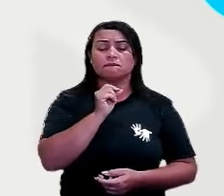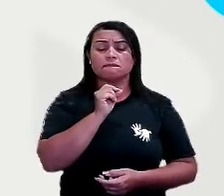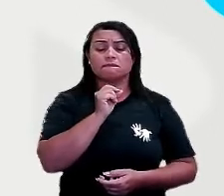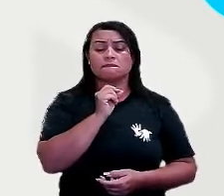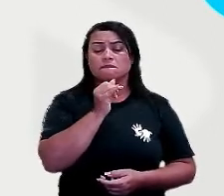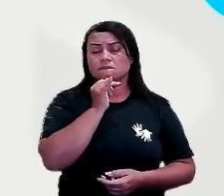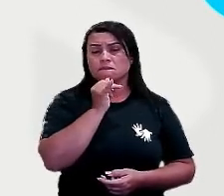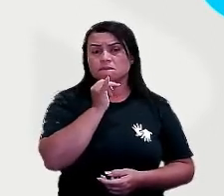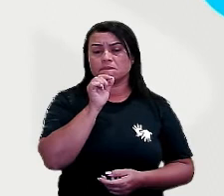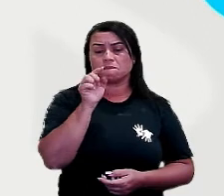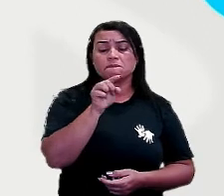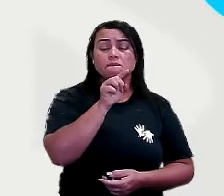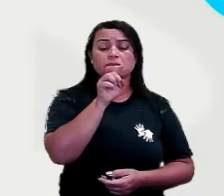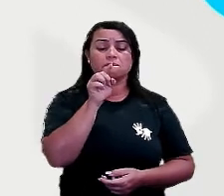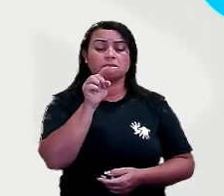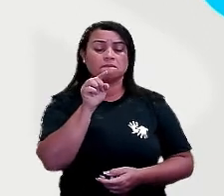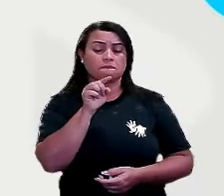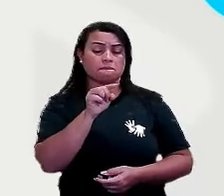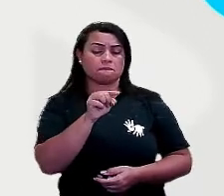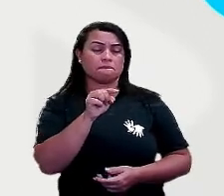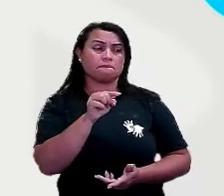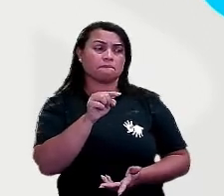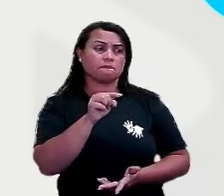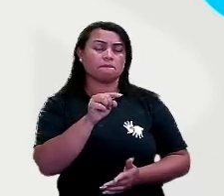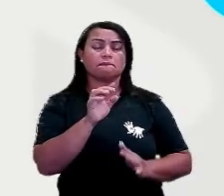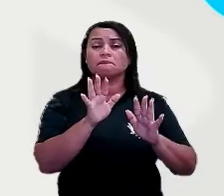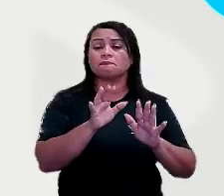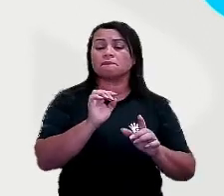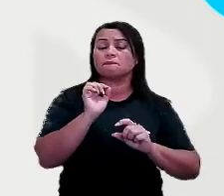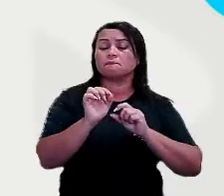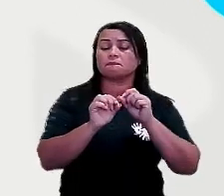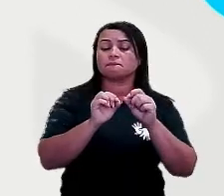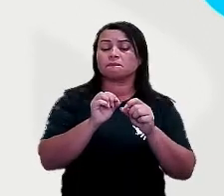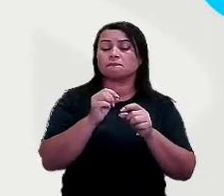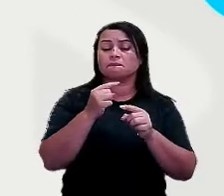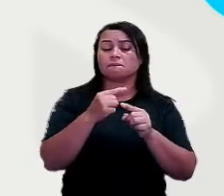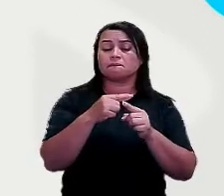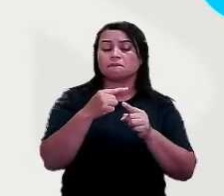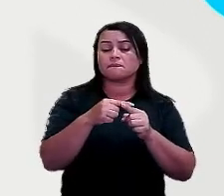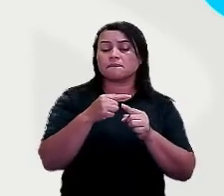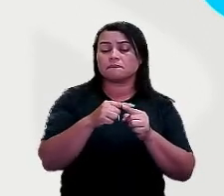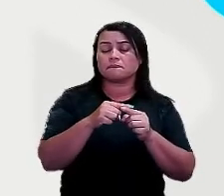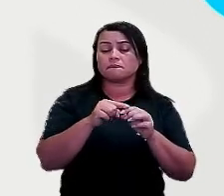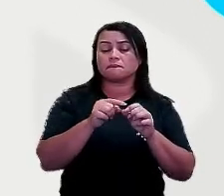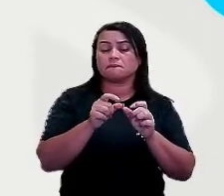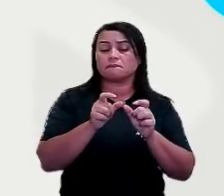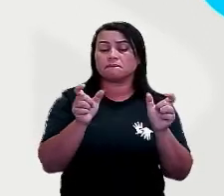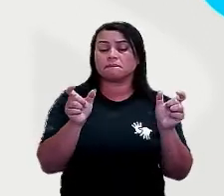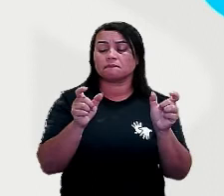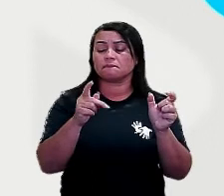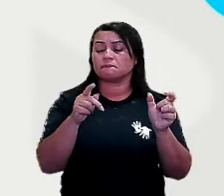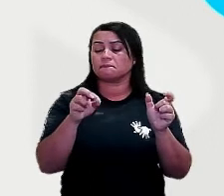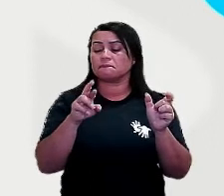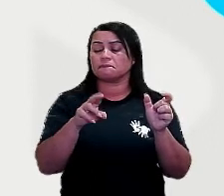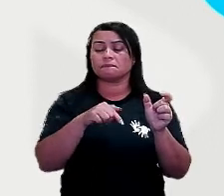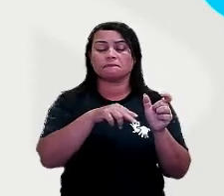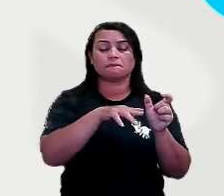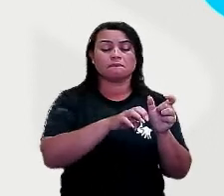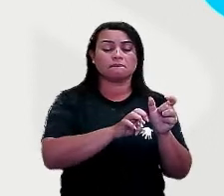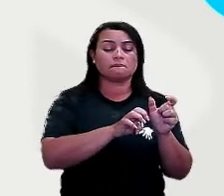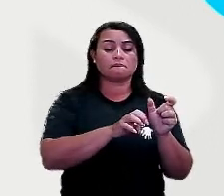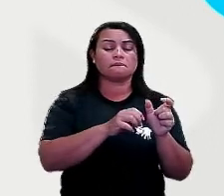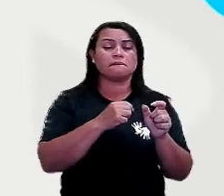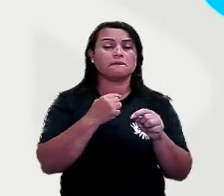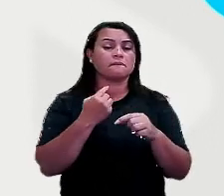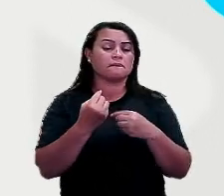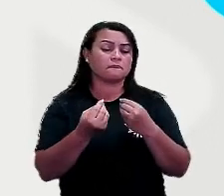uma interrogação, não é? Porém, usou o porquê separado sem o acento.